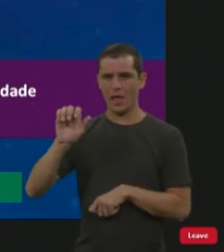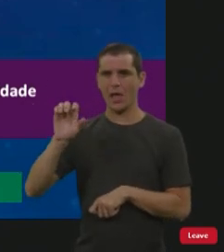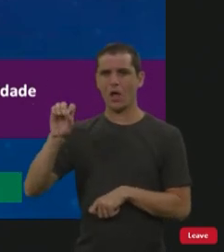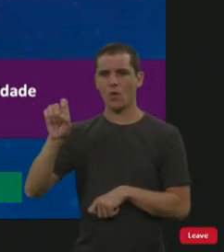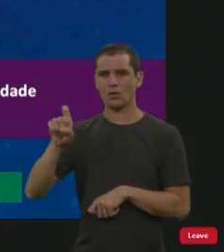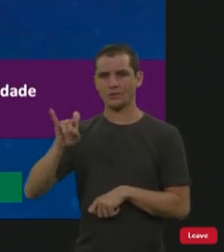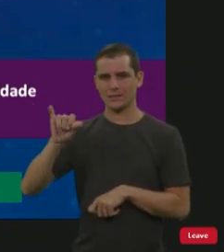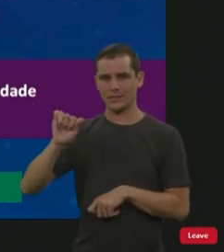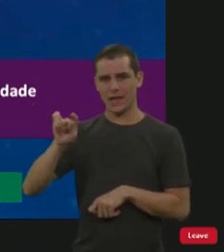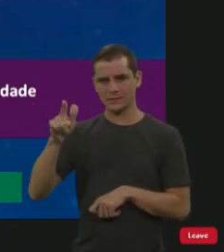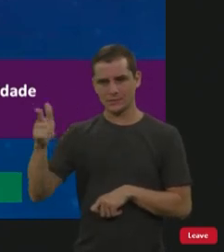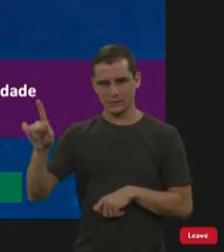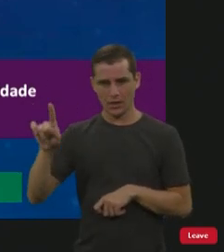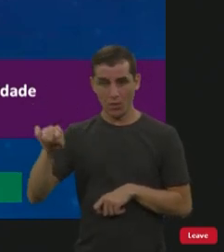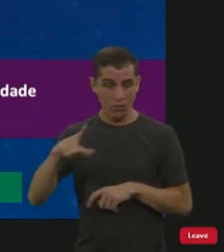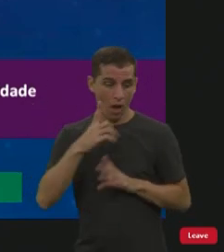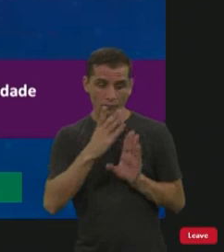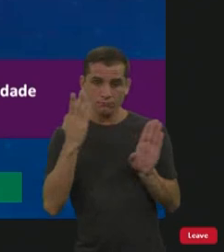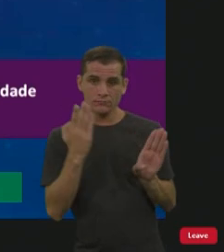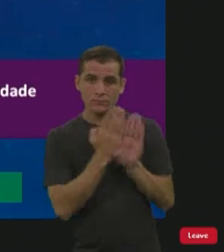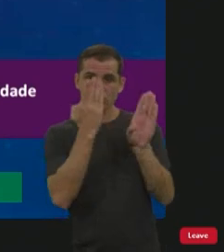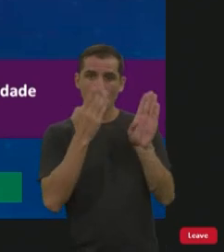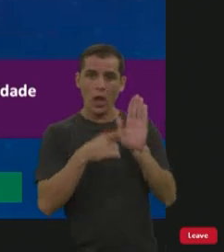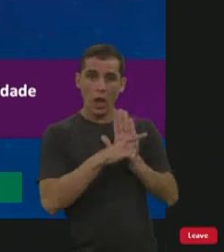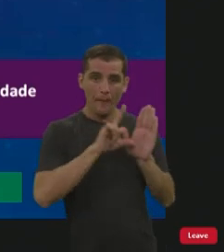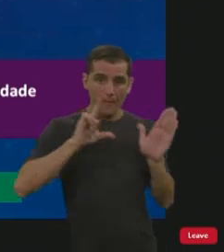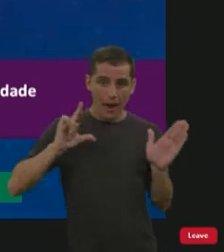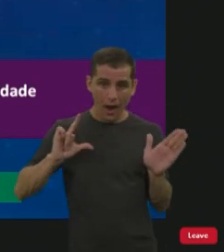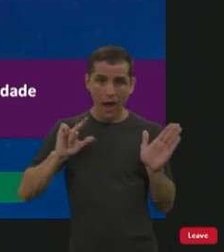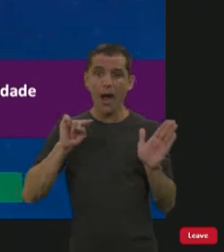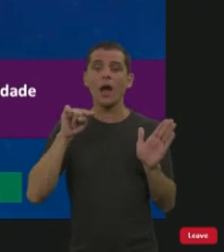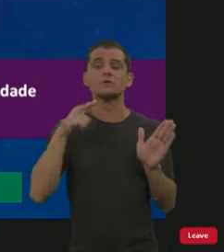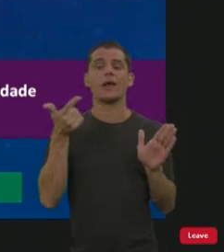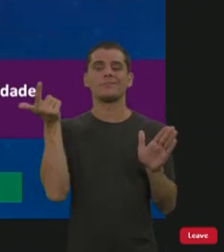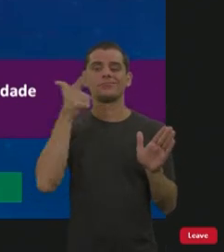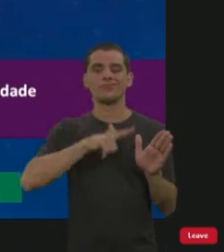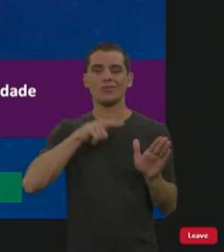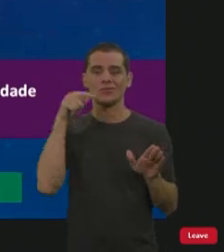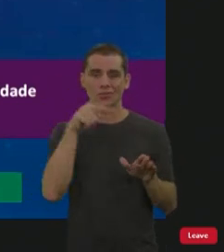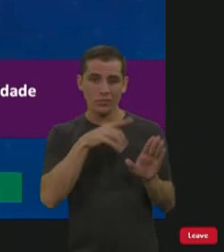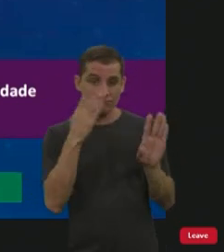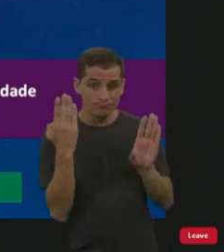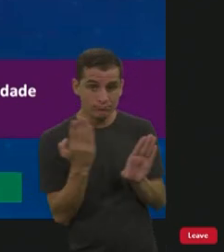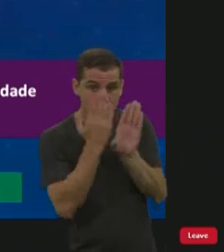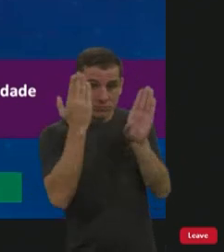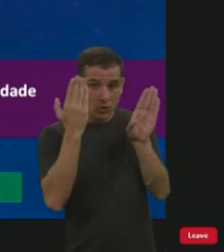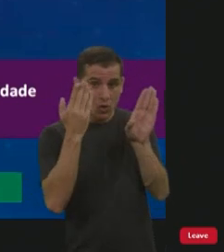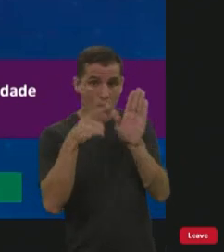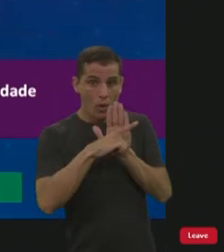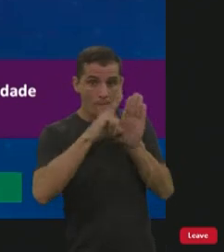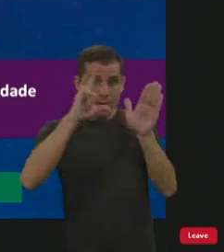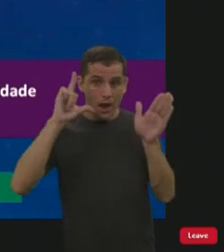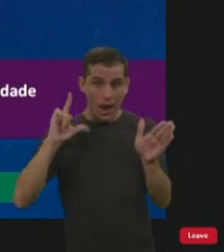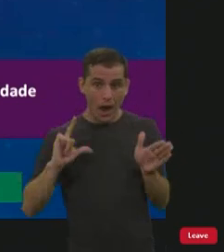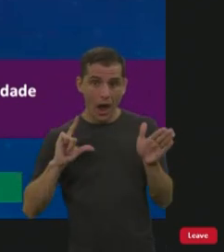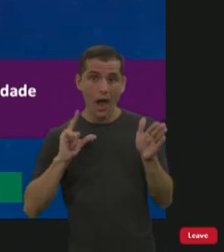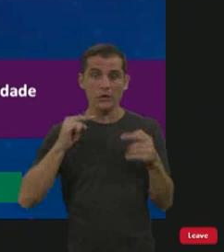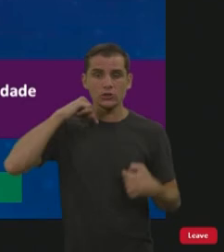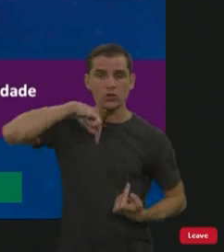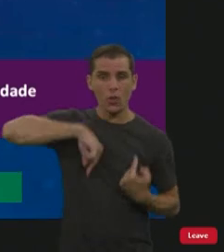precoce, a gente conseguir pegar esse diagnóstico às vezes até antes da descompensação,